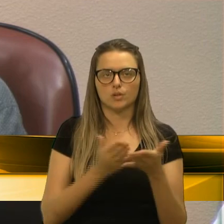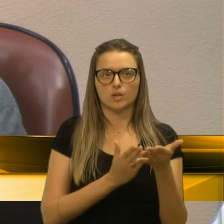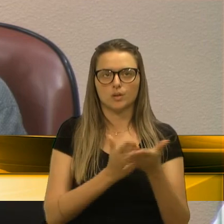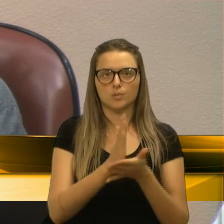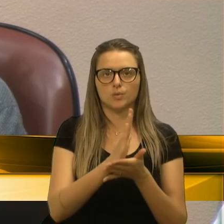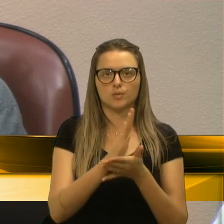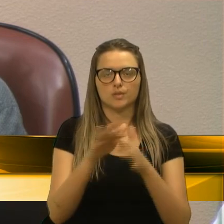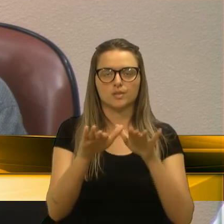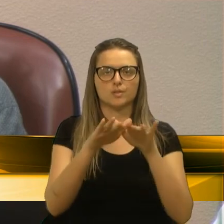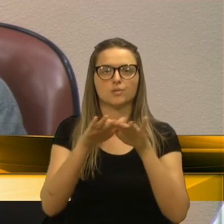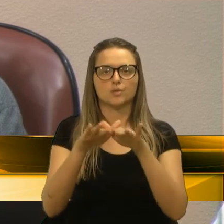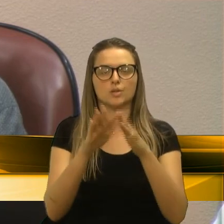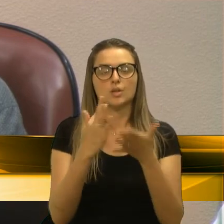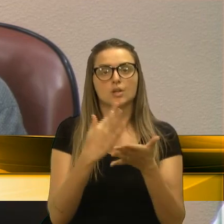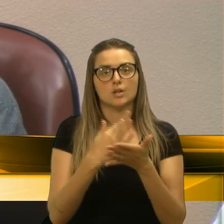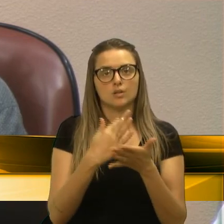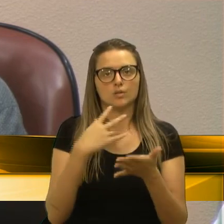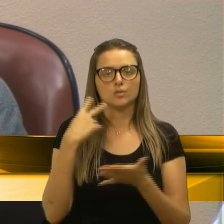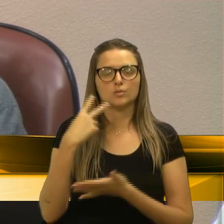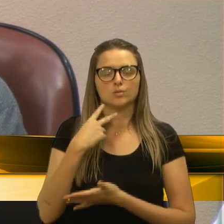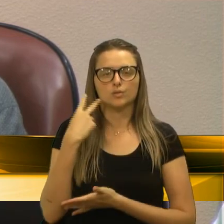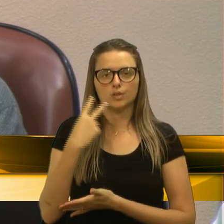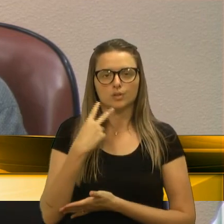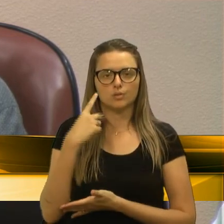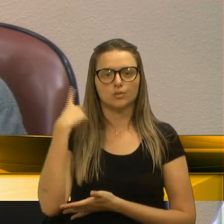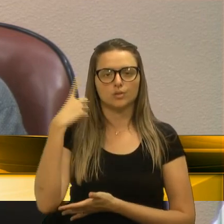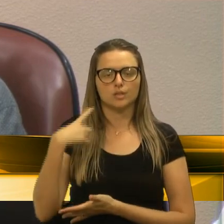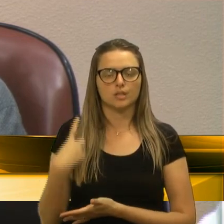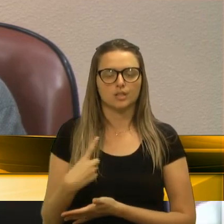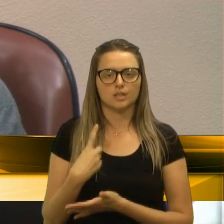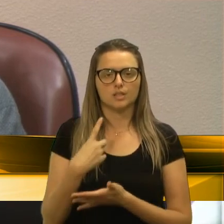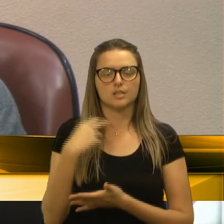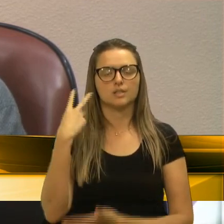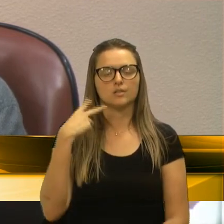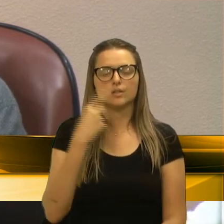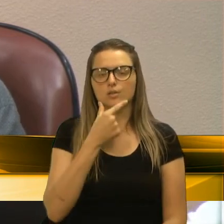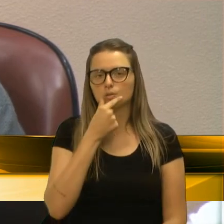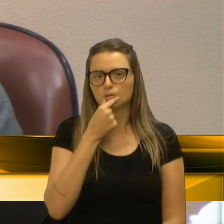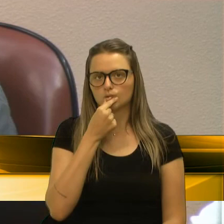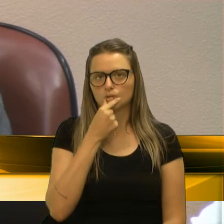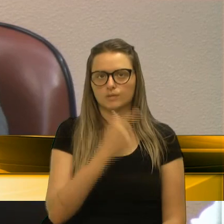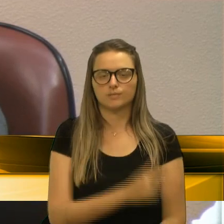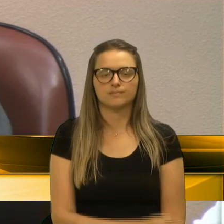aprovação foi de forma unânime, com as ausências dos vereadores Denise Pessoa e Rodrigo Beltrão.